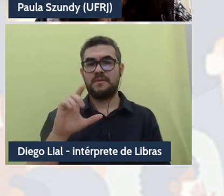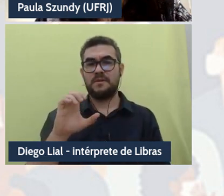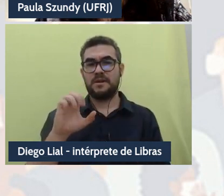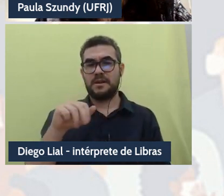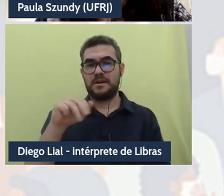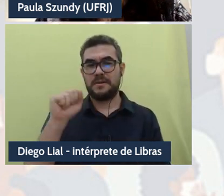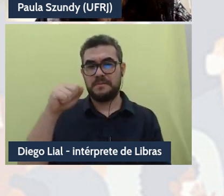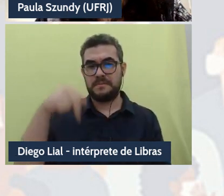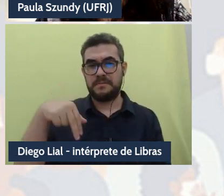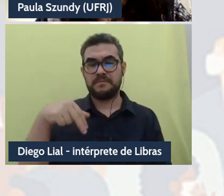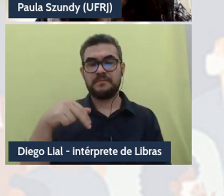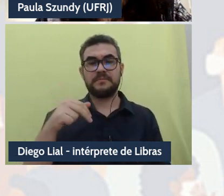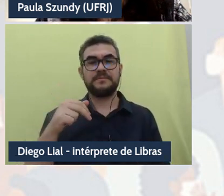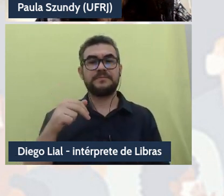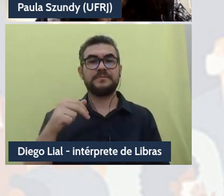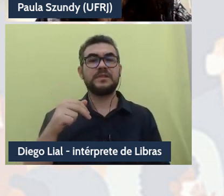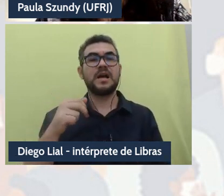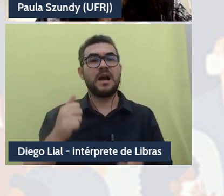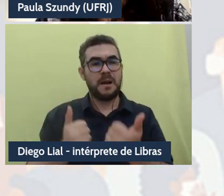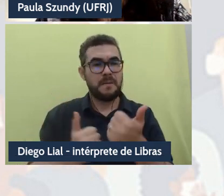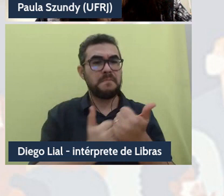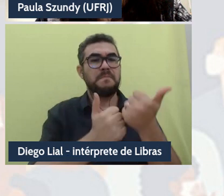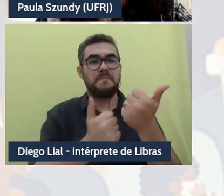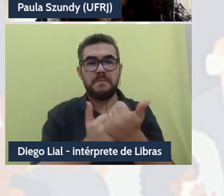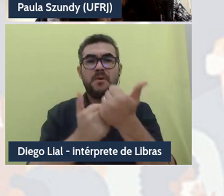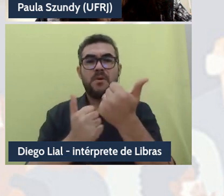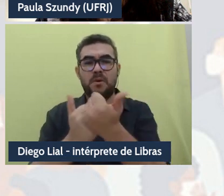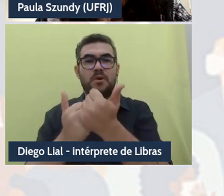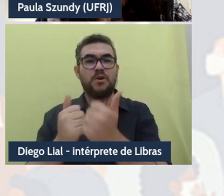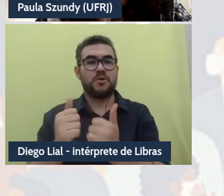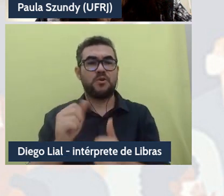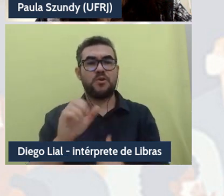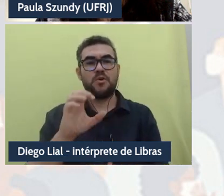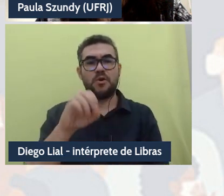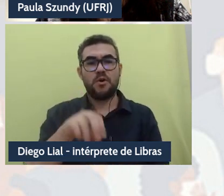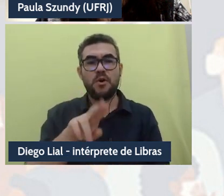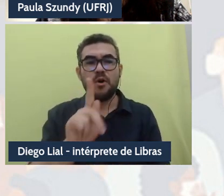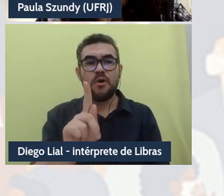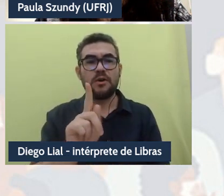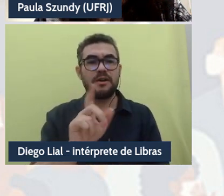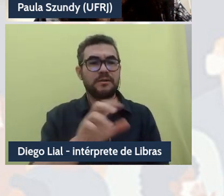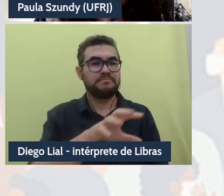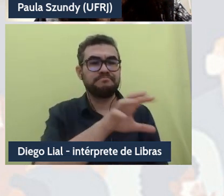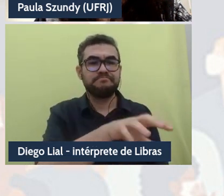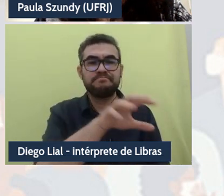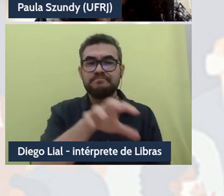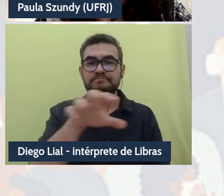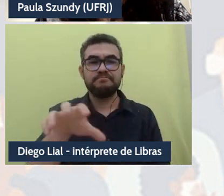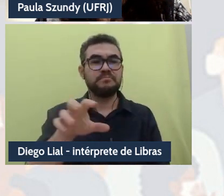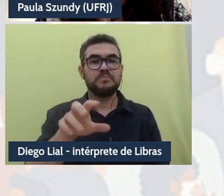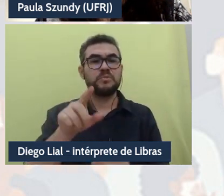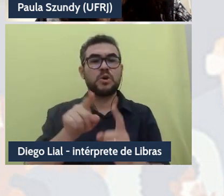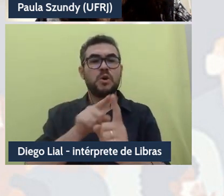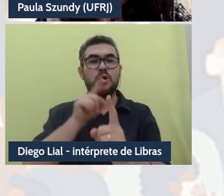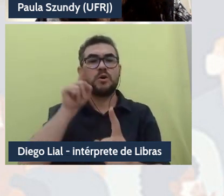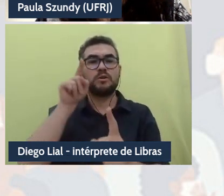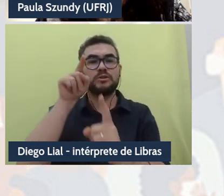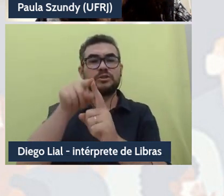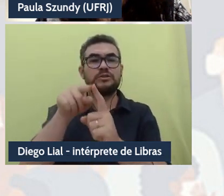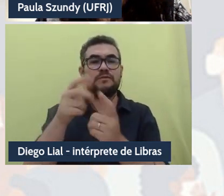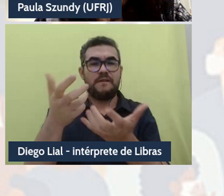apoia organizações e faz parte de coalizões e movimentos que buscam garantir que a BNCC